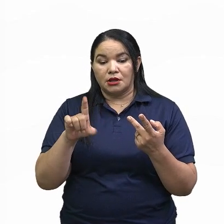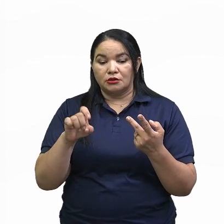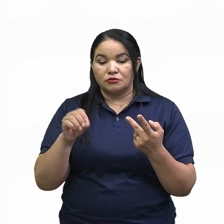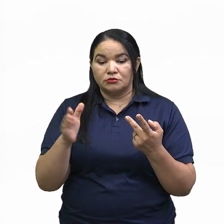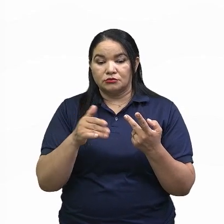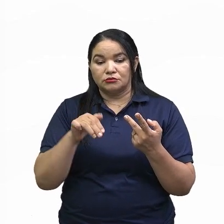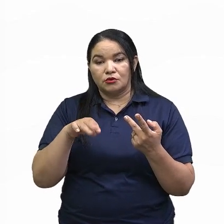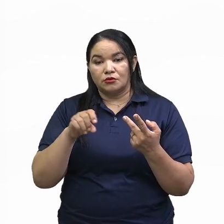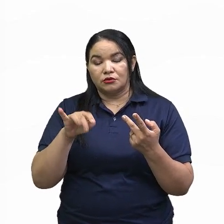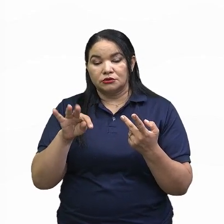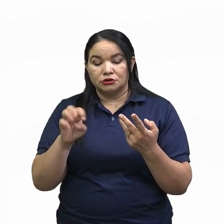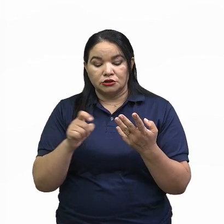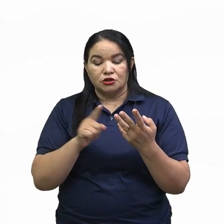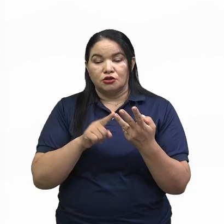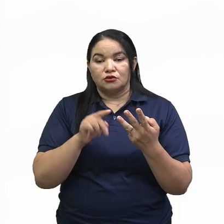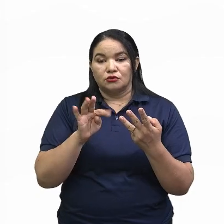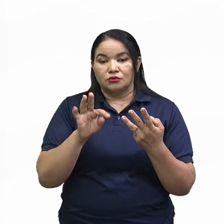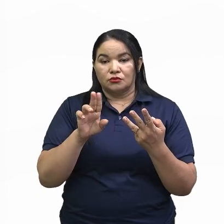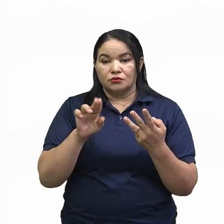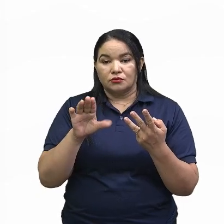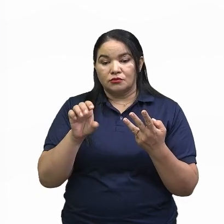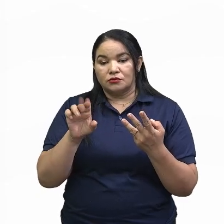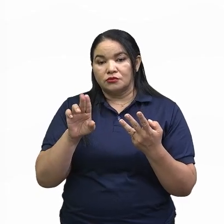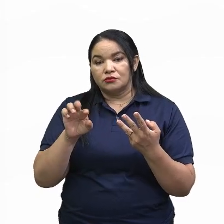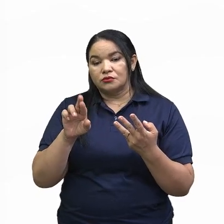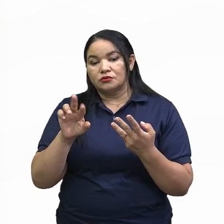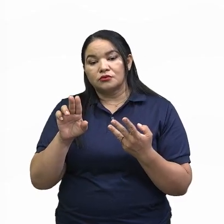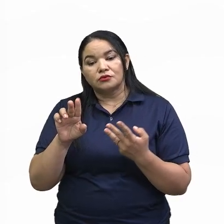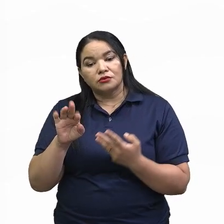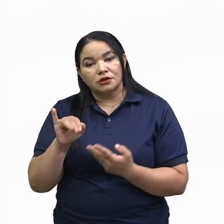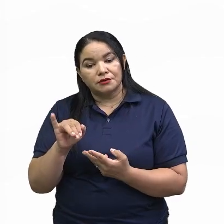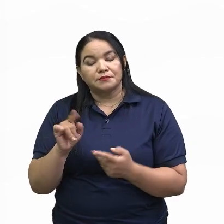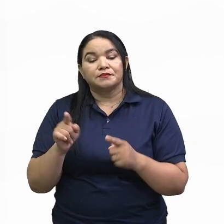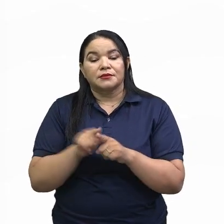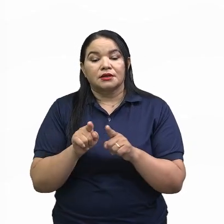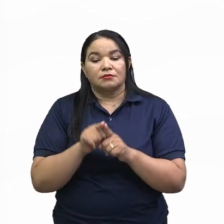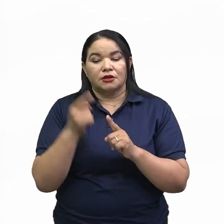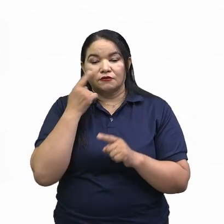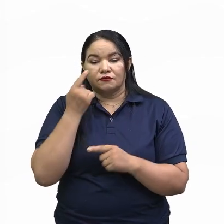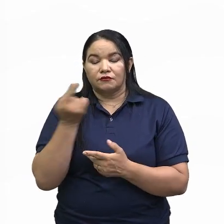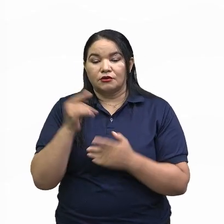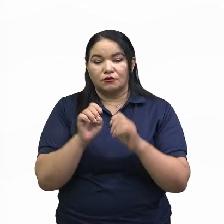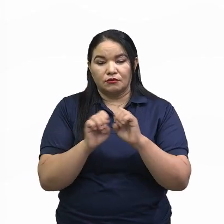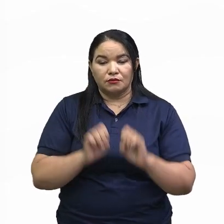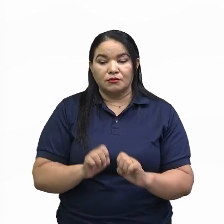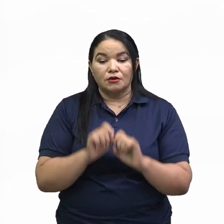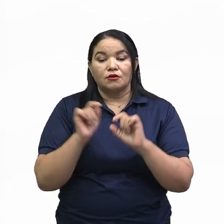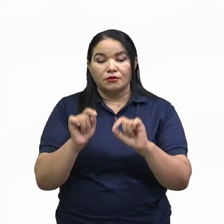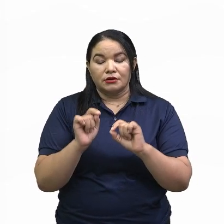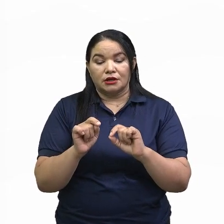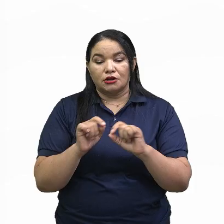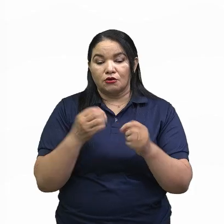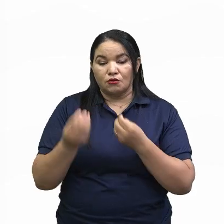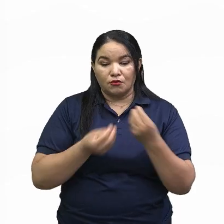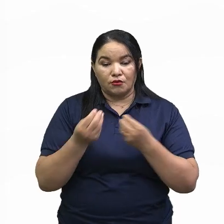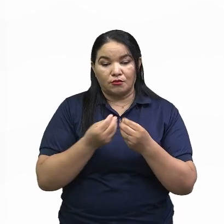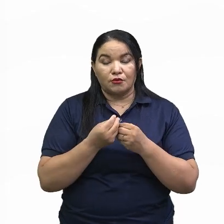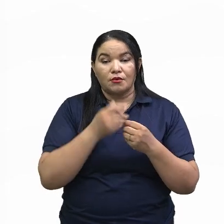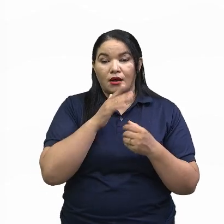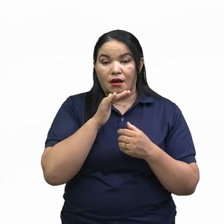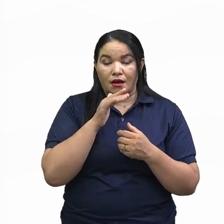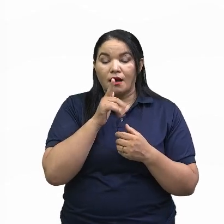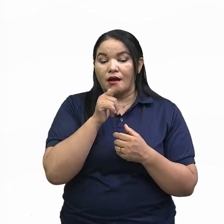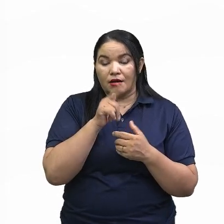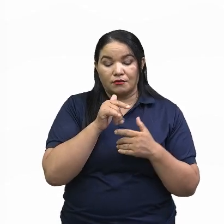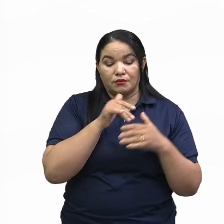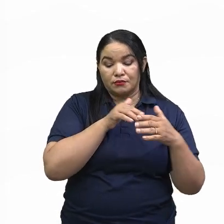pode perceber como é que funciona, né, a geração de energia. Nós temos aí um reservatório, a água passa por esse conduto